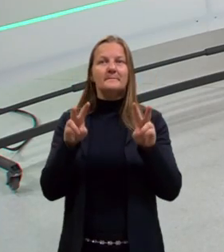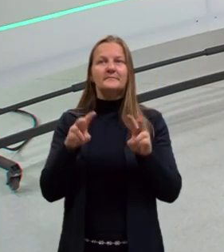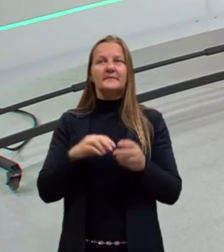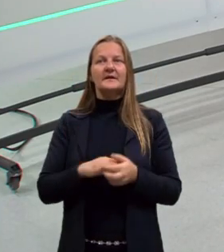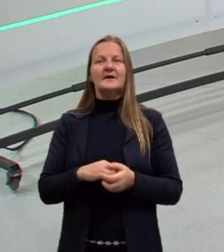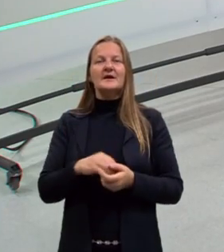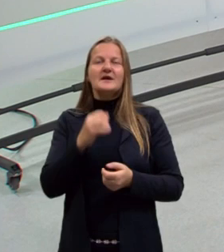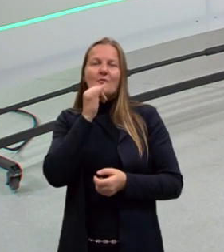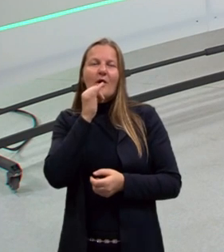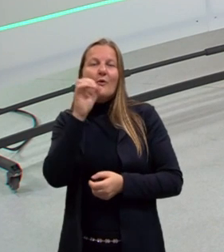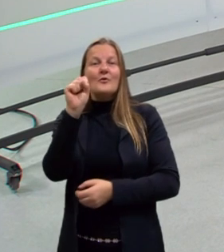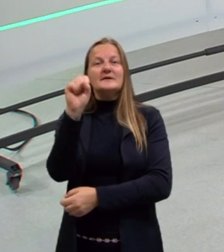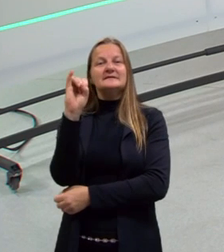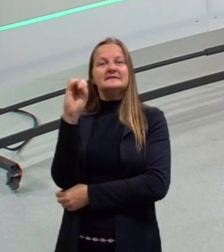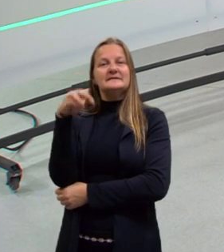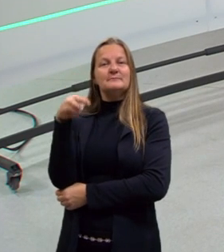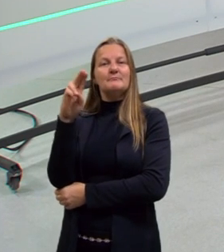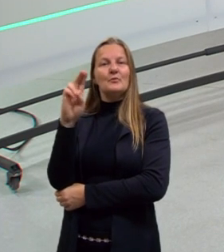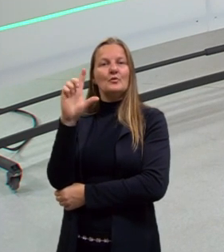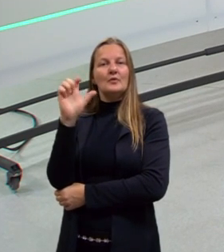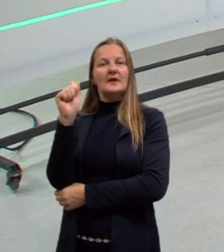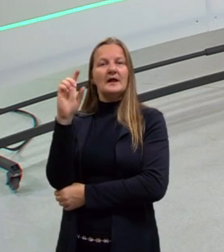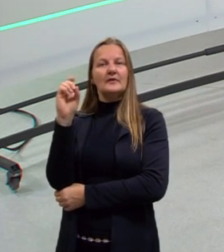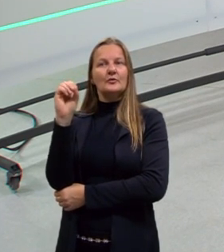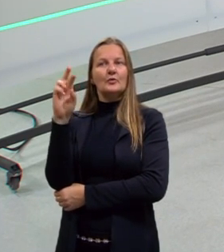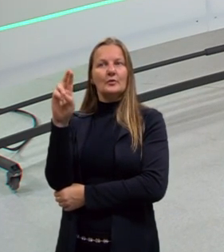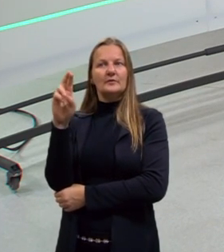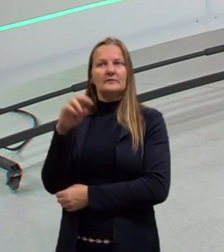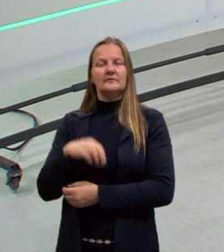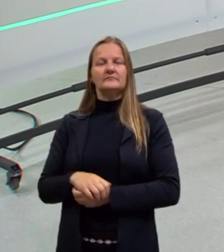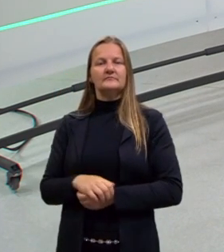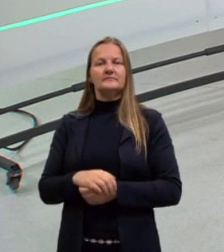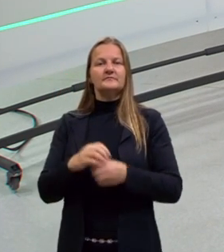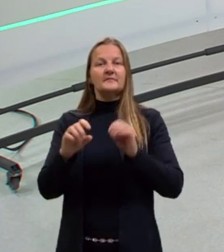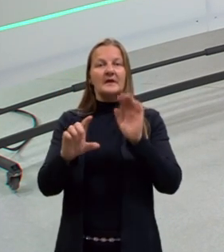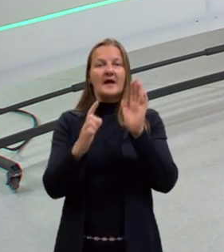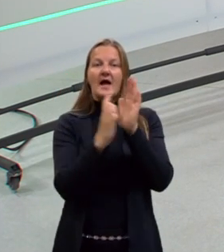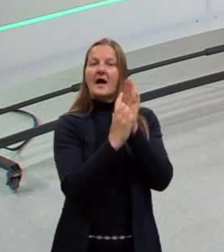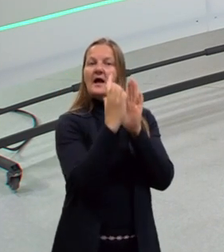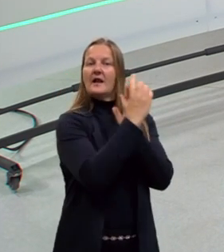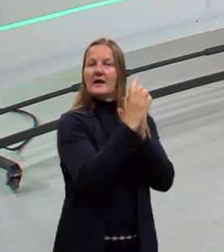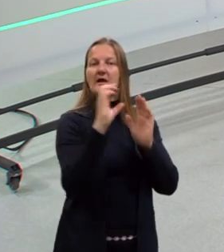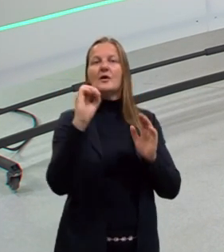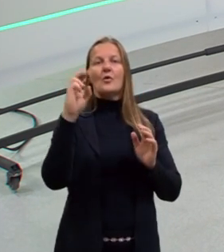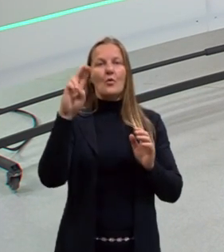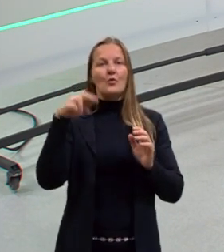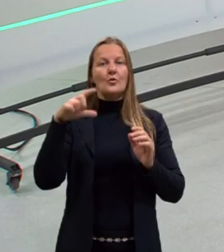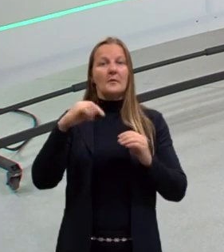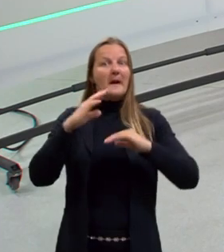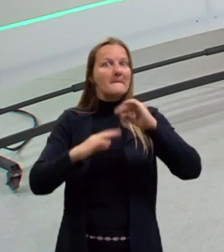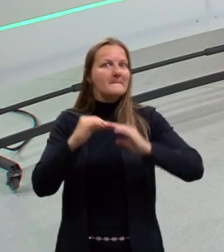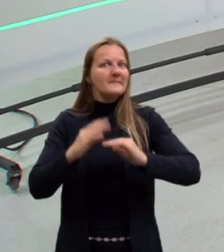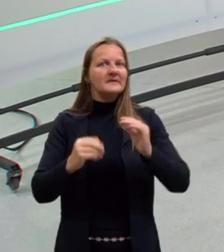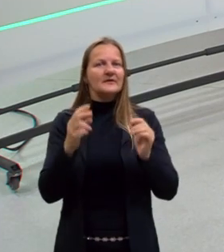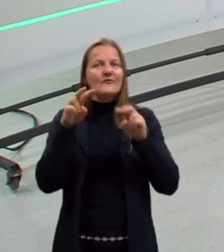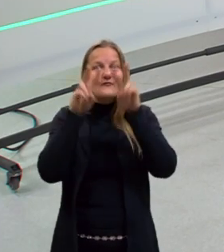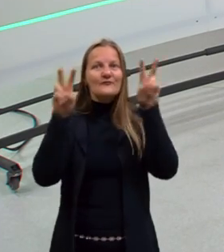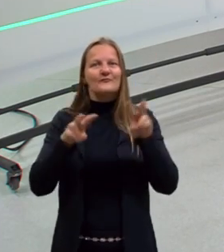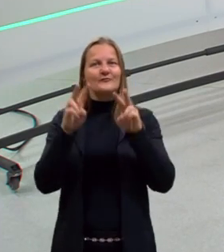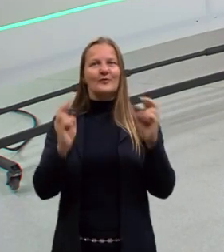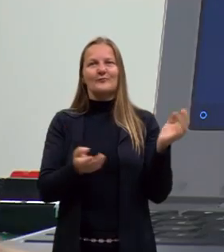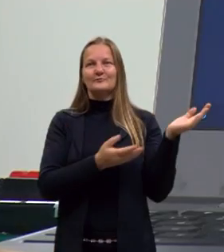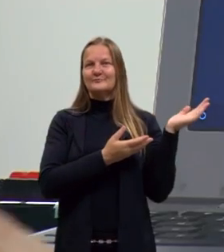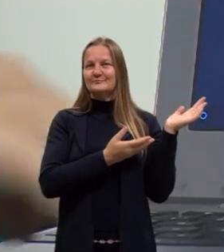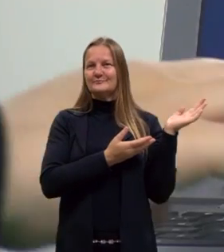simulador como que seria então essa lei né de Columbia aplicada né Para a gente conseguir visualizar melhor o que que